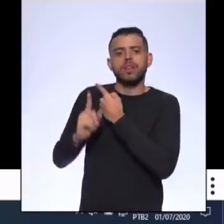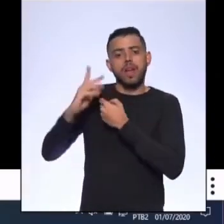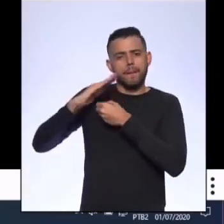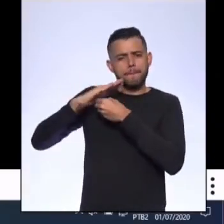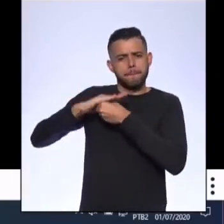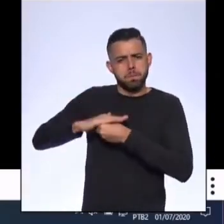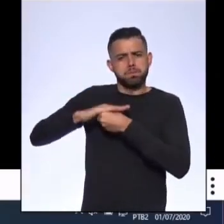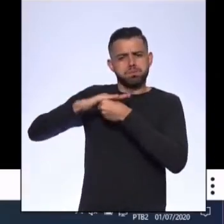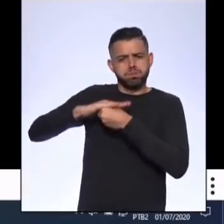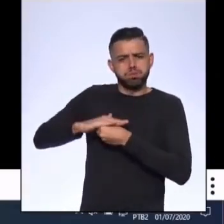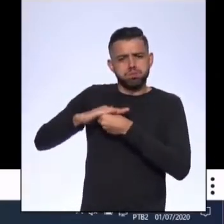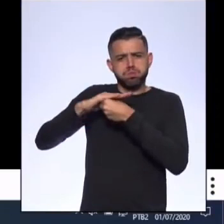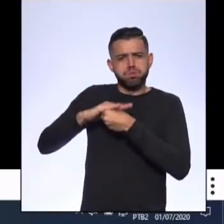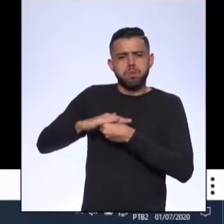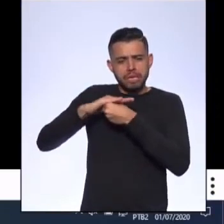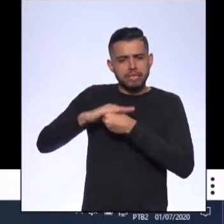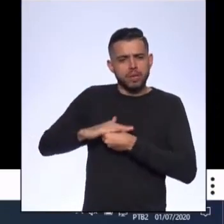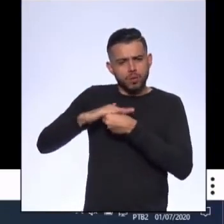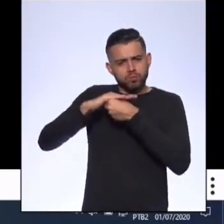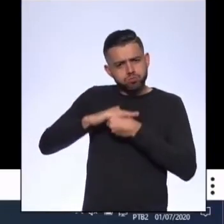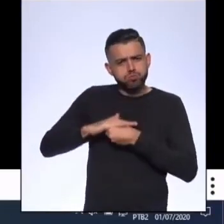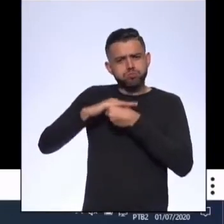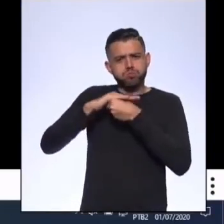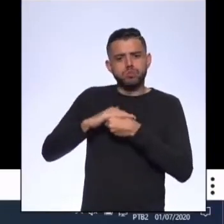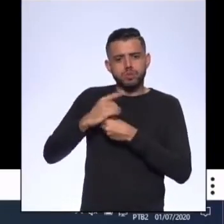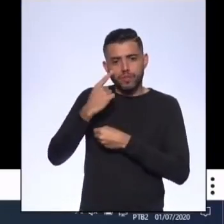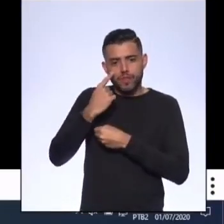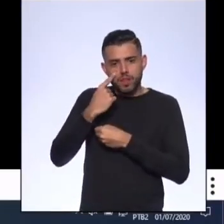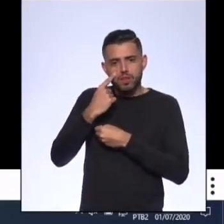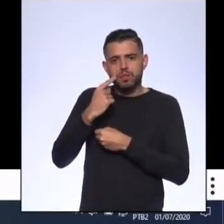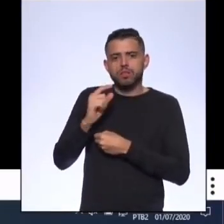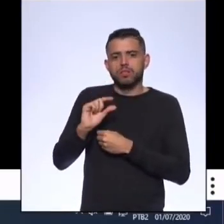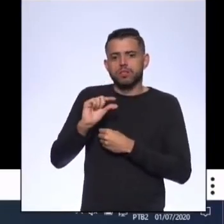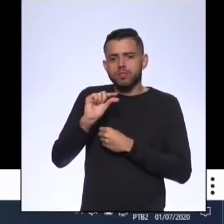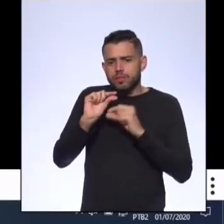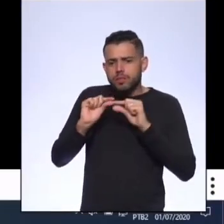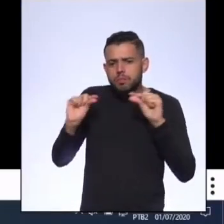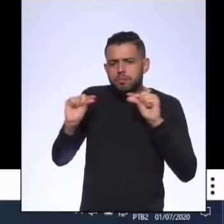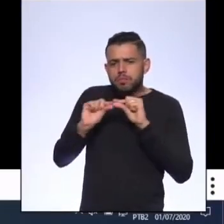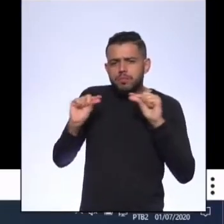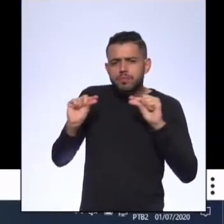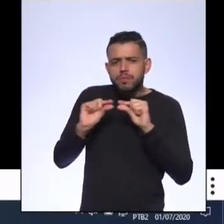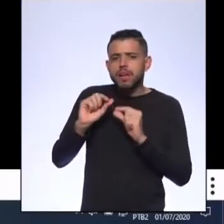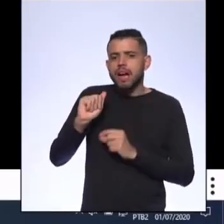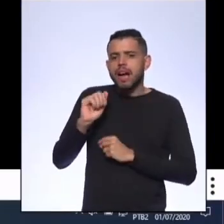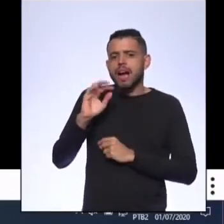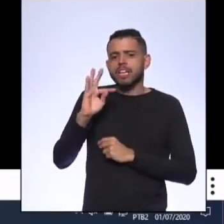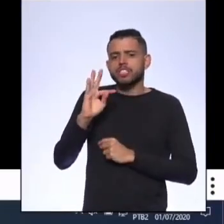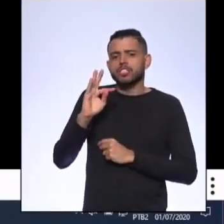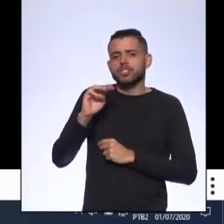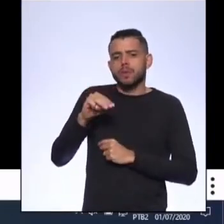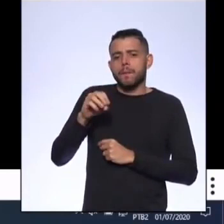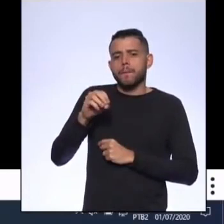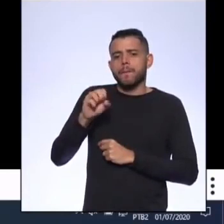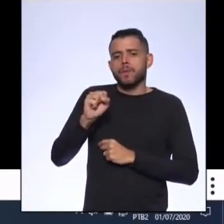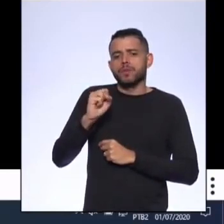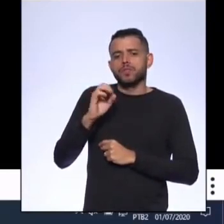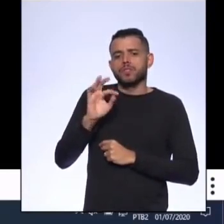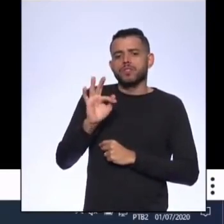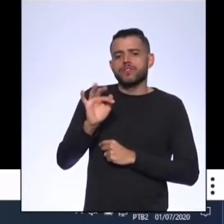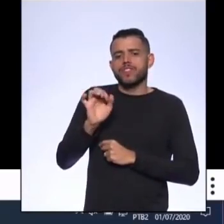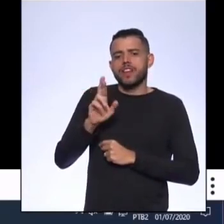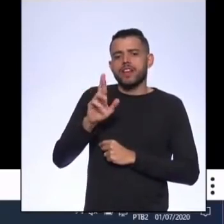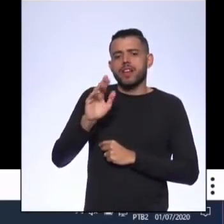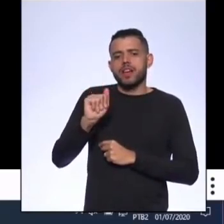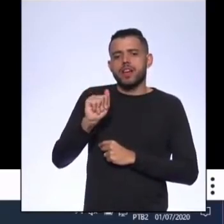de pressão, tá? Também aqui, a pressão aqui. Também aqui a unidade, ó, a atmosfera, tá vendo? Beleza? Aqui você tem como fosse